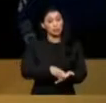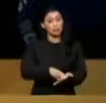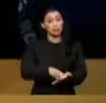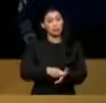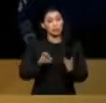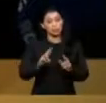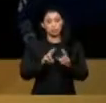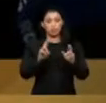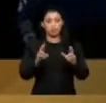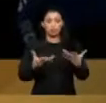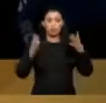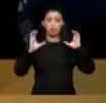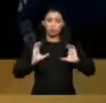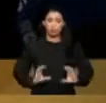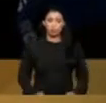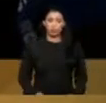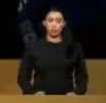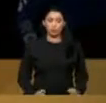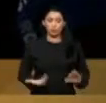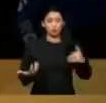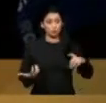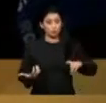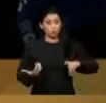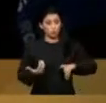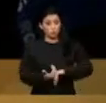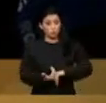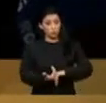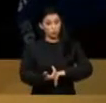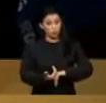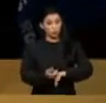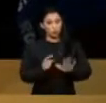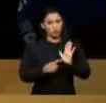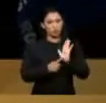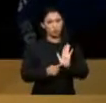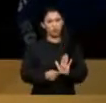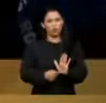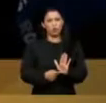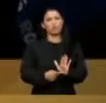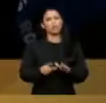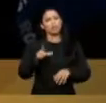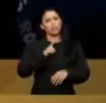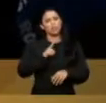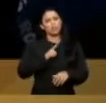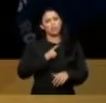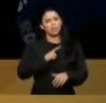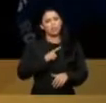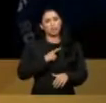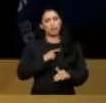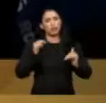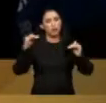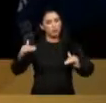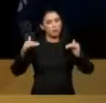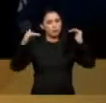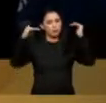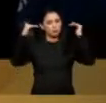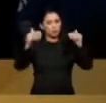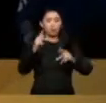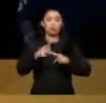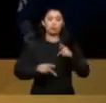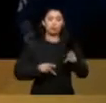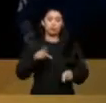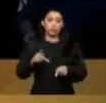desse comportamento. E o Congresso Nacional, onde estão os mandatários do povo brasileiro, porque sufragados nas